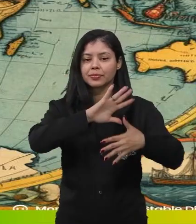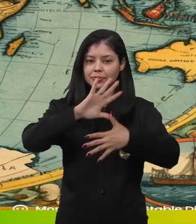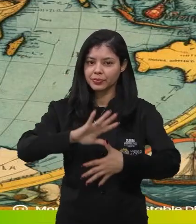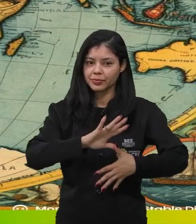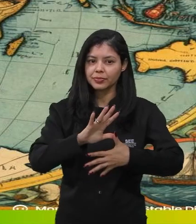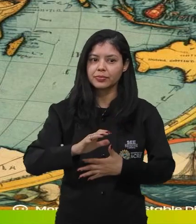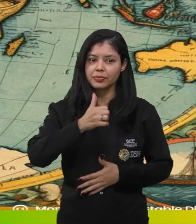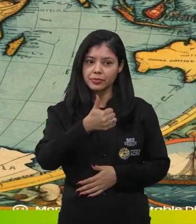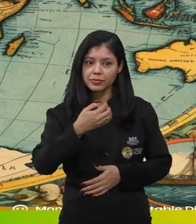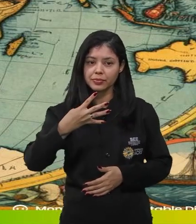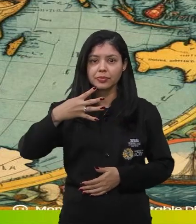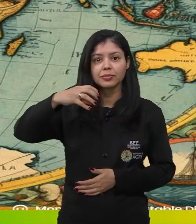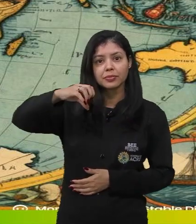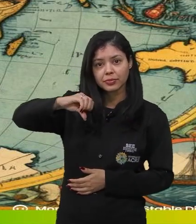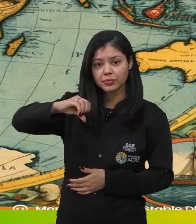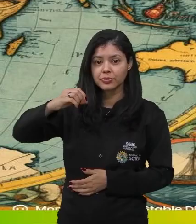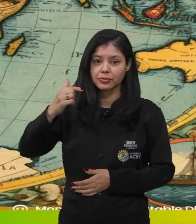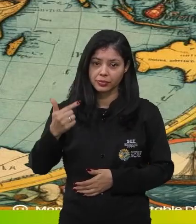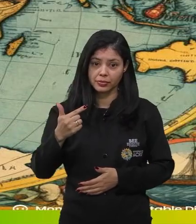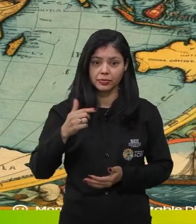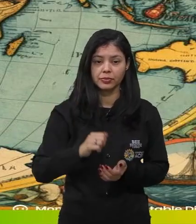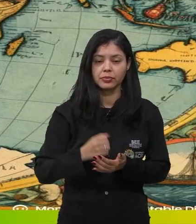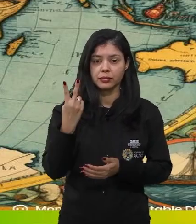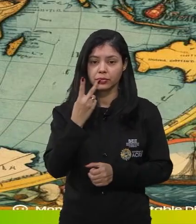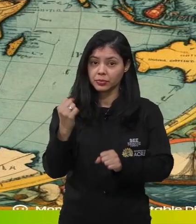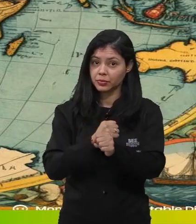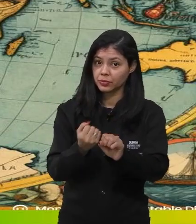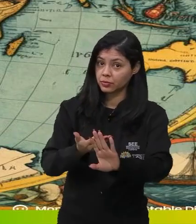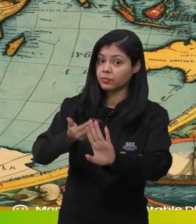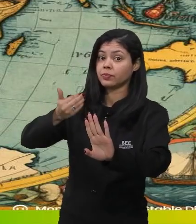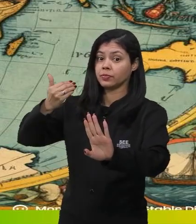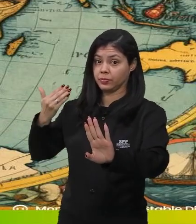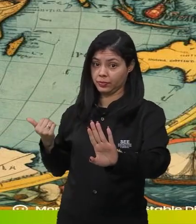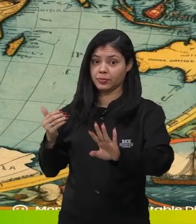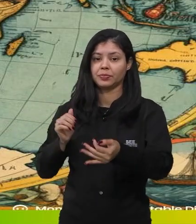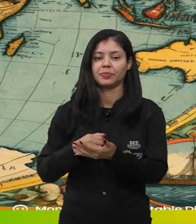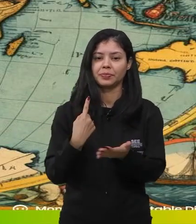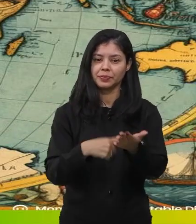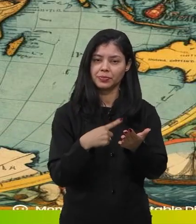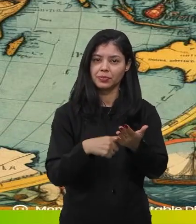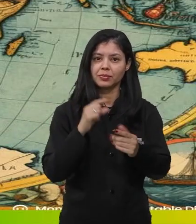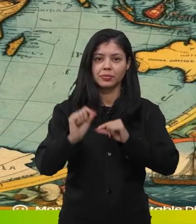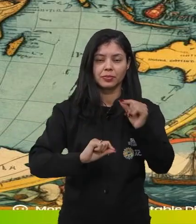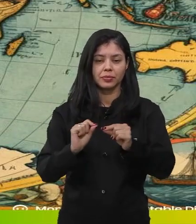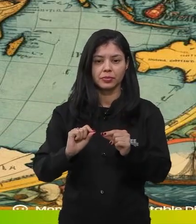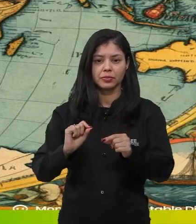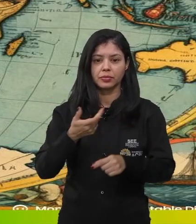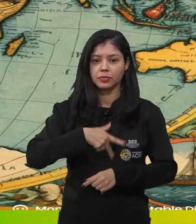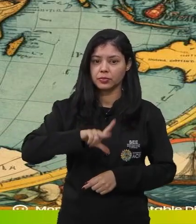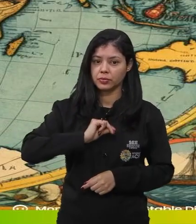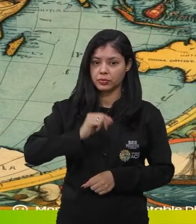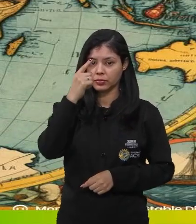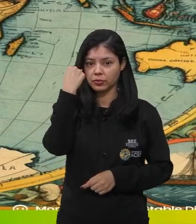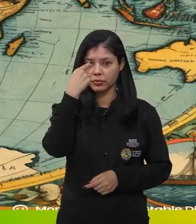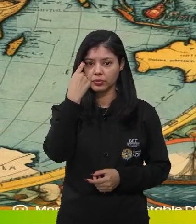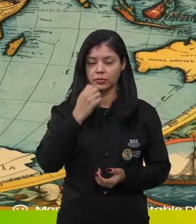foi em 1492, 2 anos antes desse tratado, desse acordo entre Portugal e